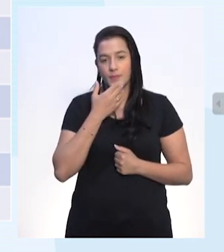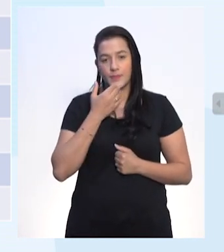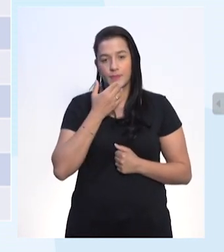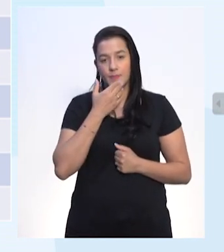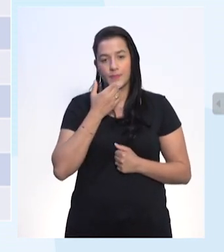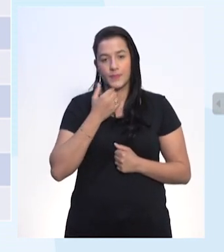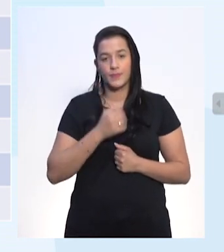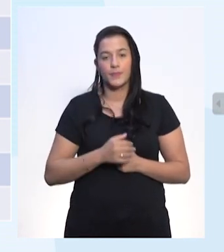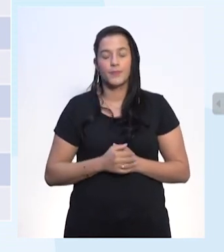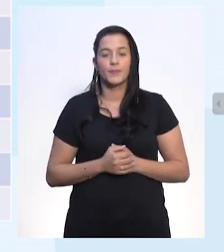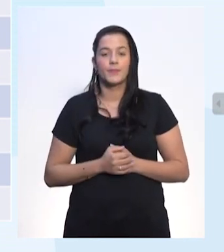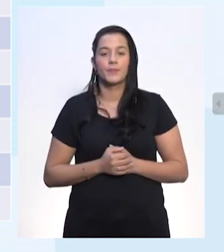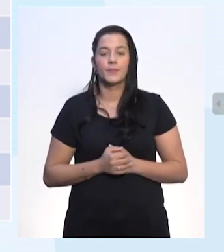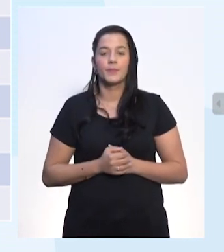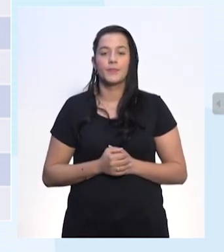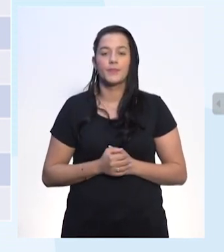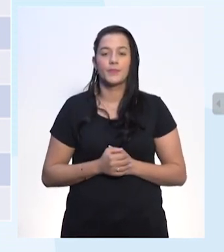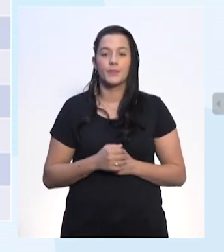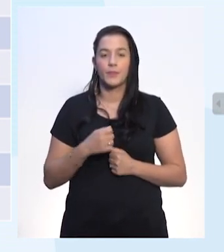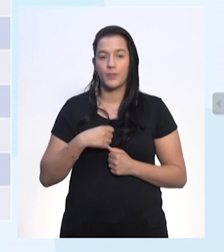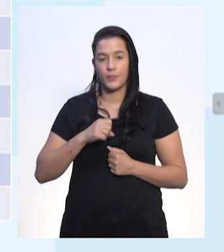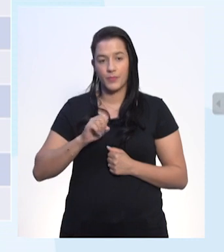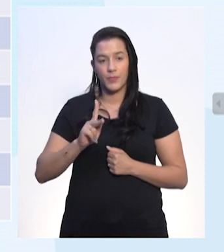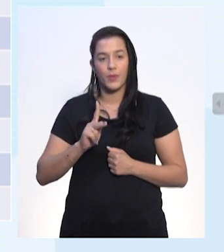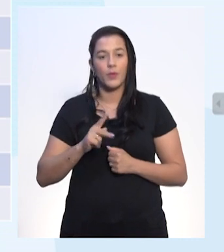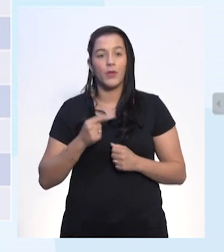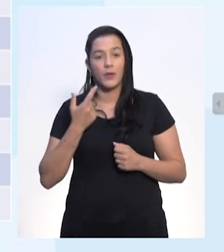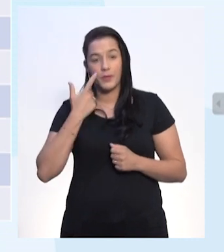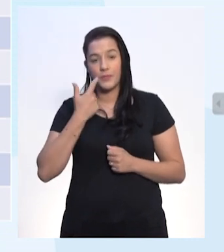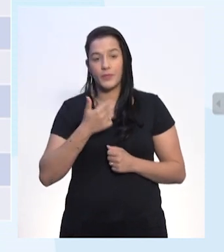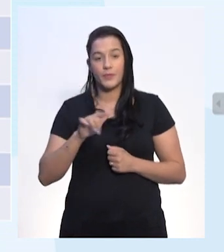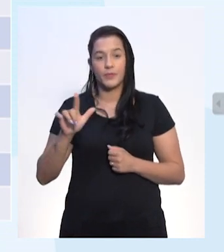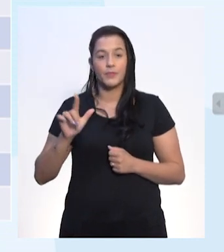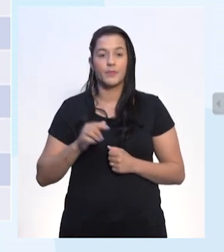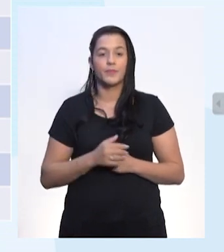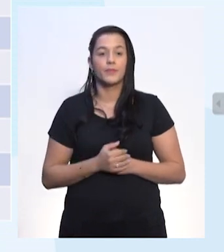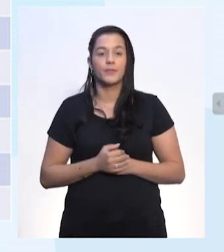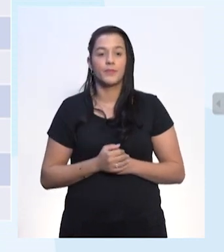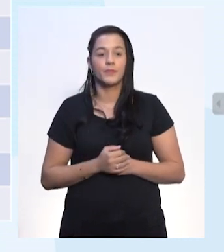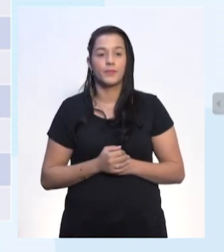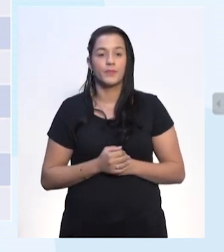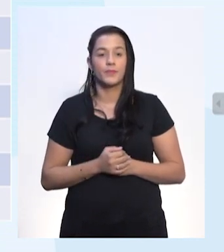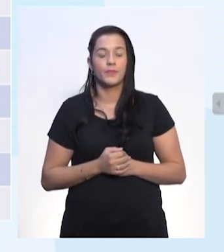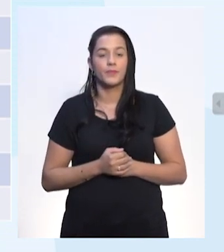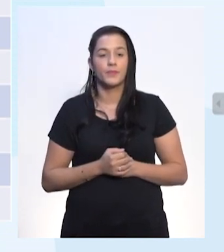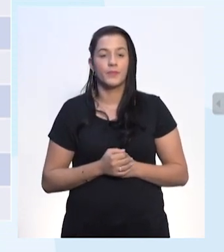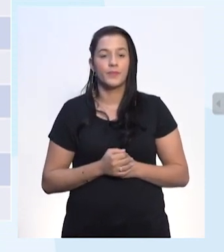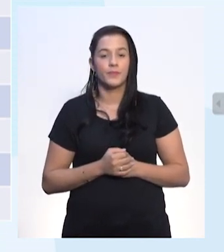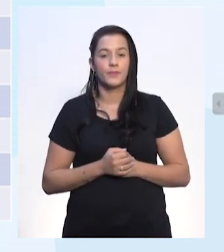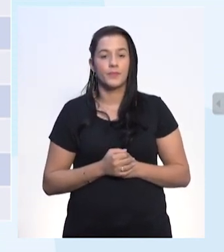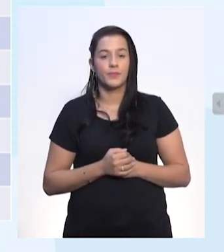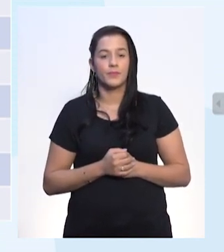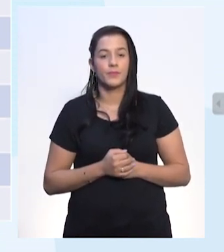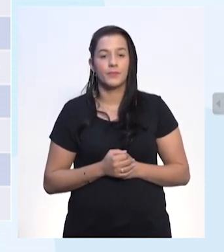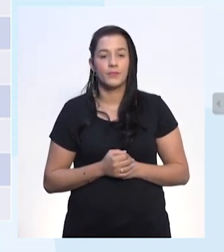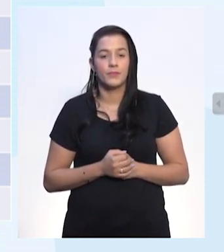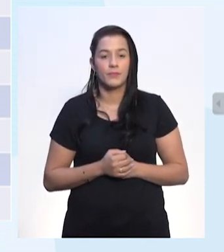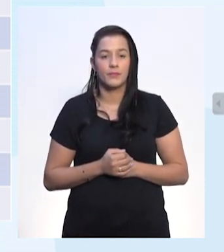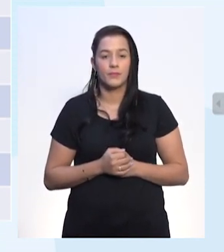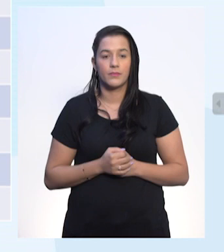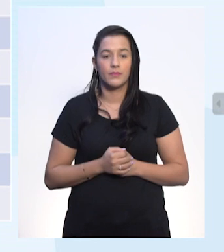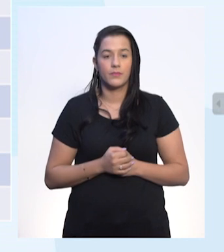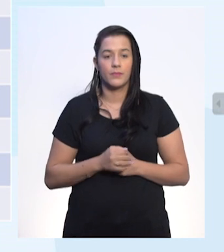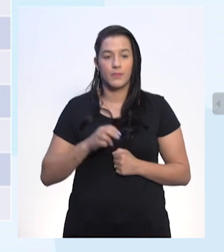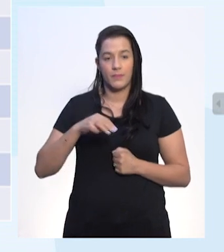Isso, moradores, bairro. Ok. Olha essa, a Maria Eduarda. Bem legal. Isso aqui foi uma professora, né? Isso, foi pro. Tá.